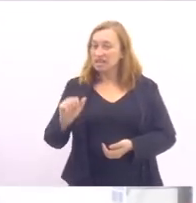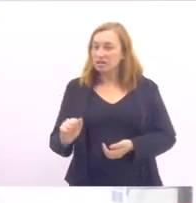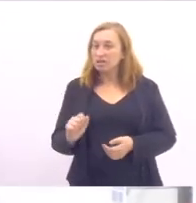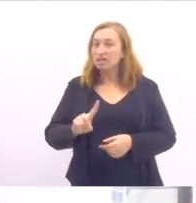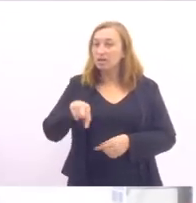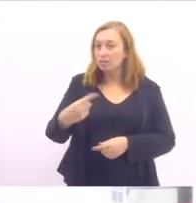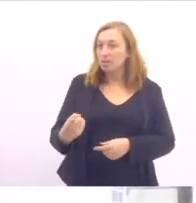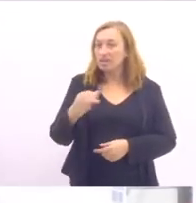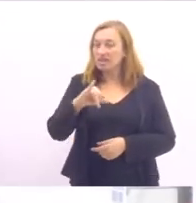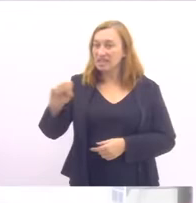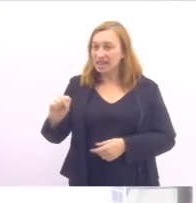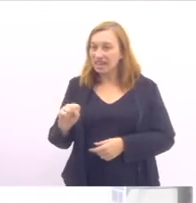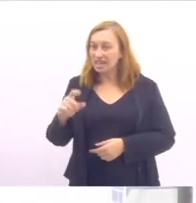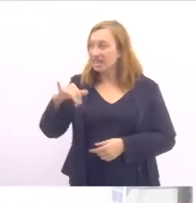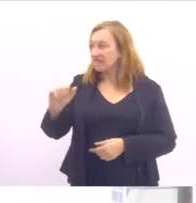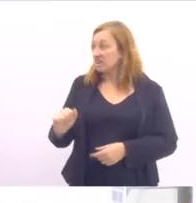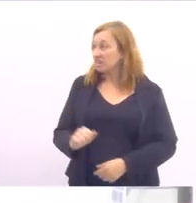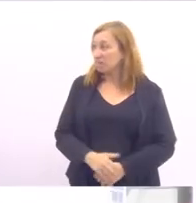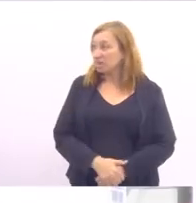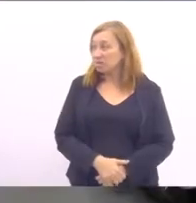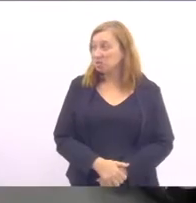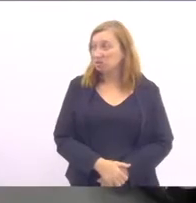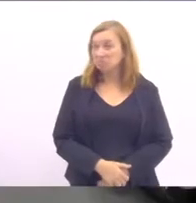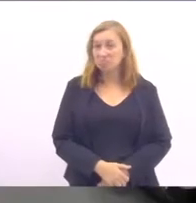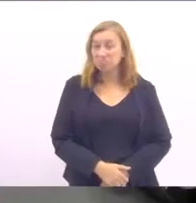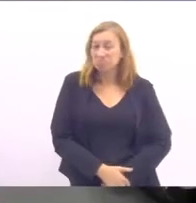seguida, Céias e Neia. Vamos dar início.